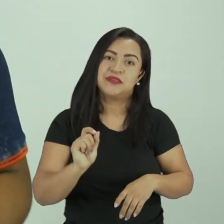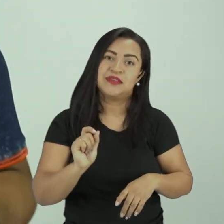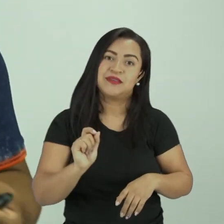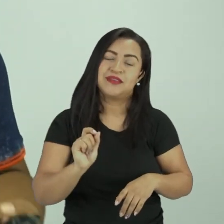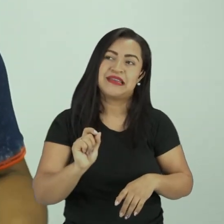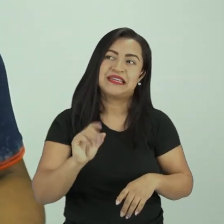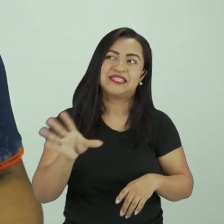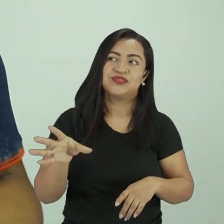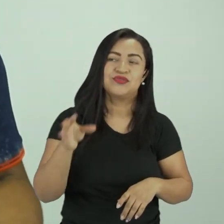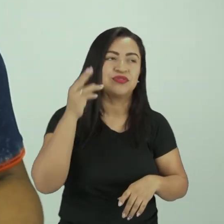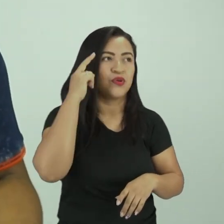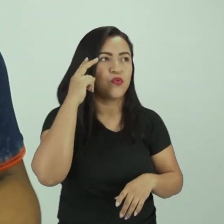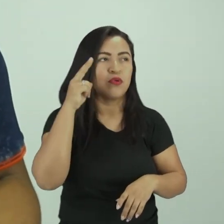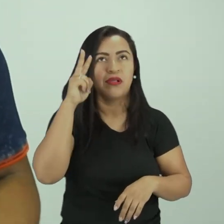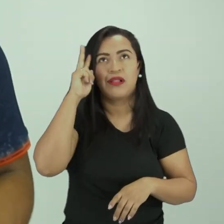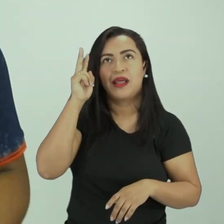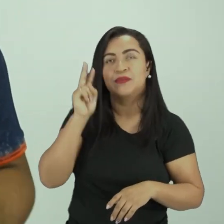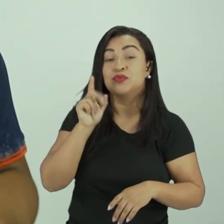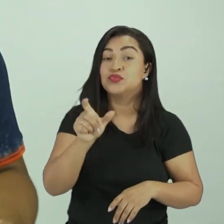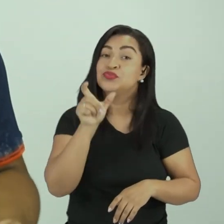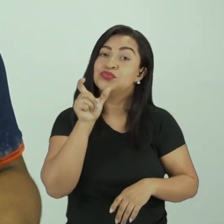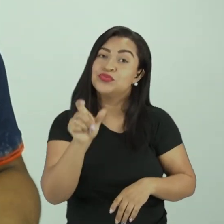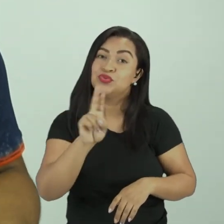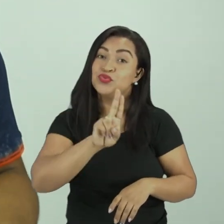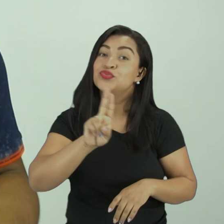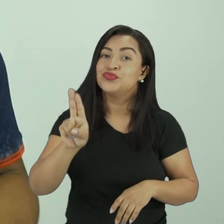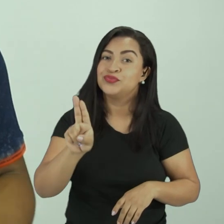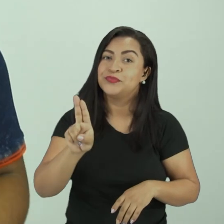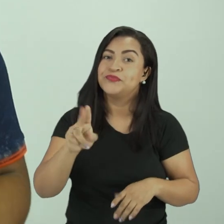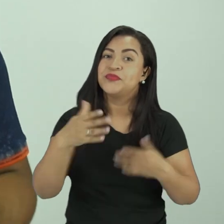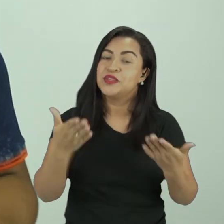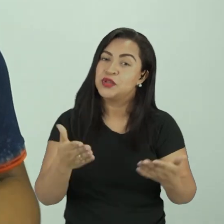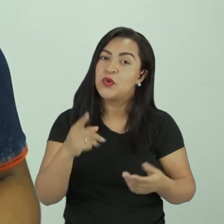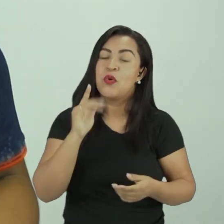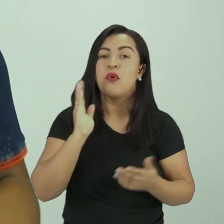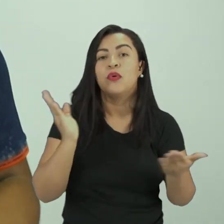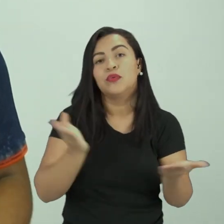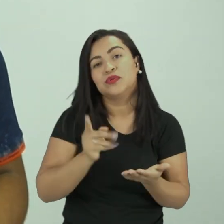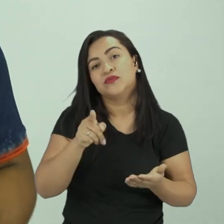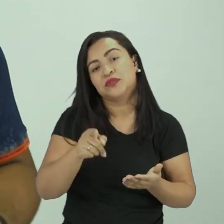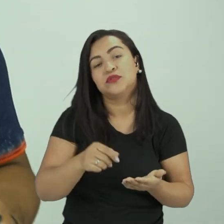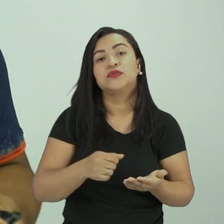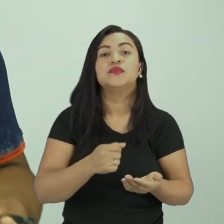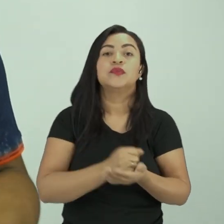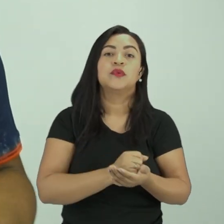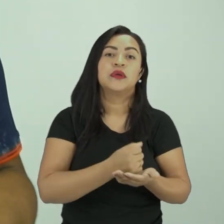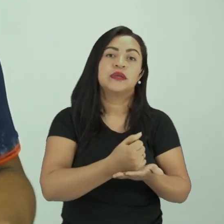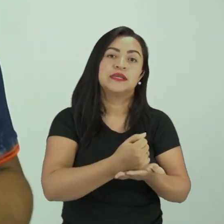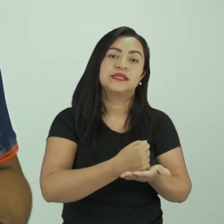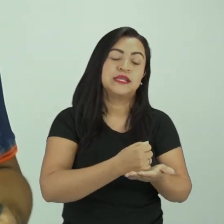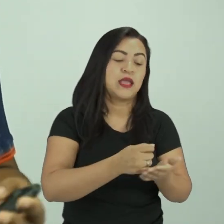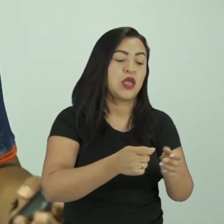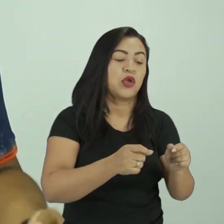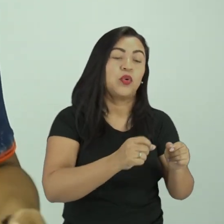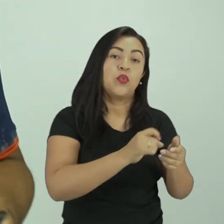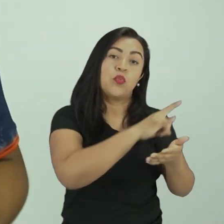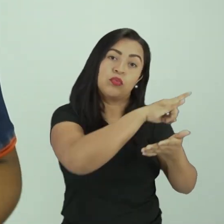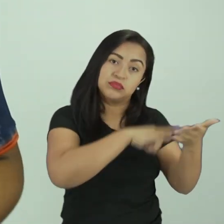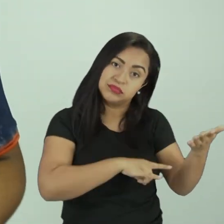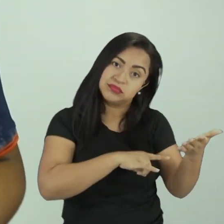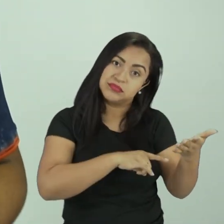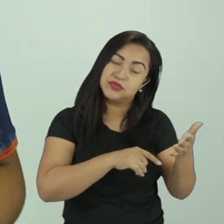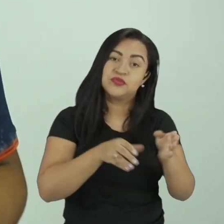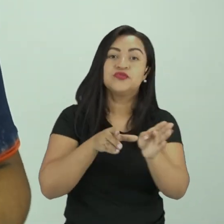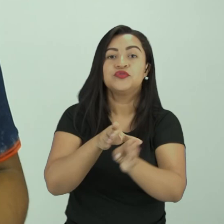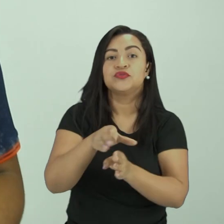ao nome, à nomenclatura correta, tá bom? Então, hoje vocês estão conhecendo que o manual de instrução é o texto, tá? Pertence ao